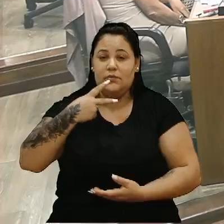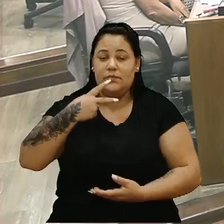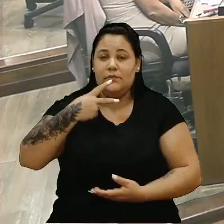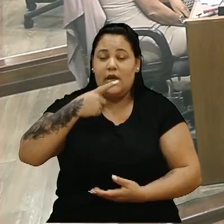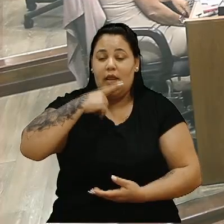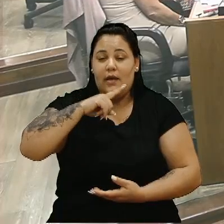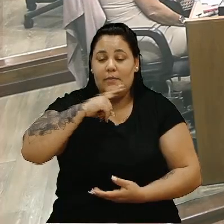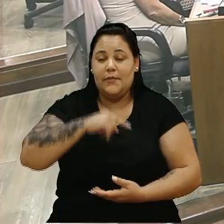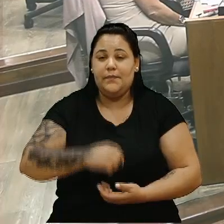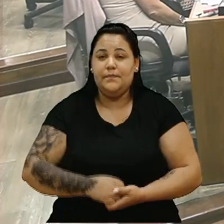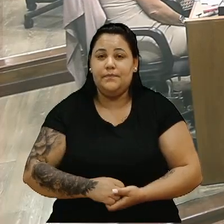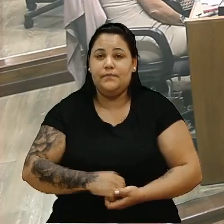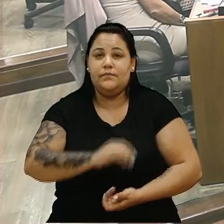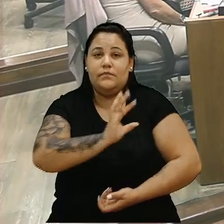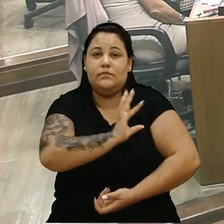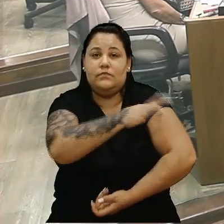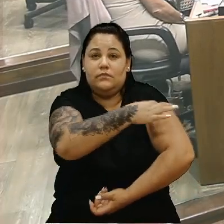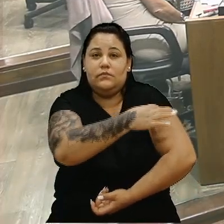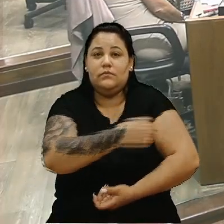vereador Ramon Teles.